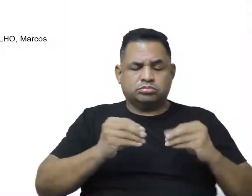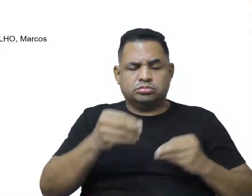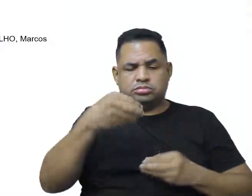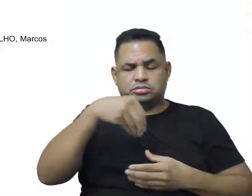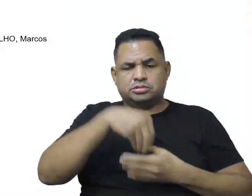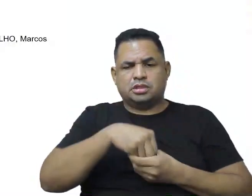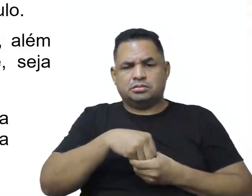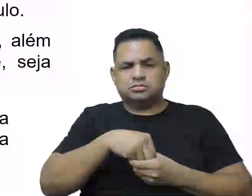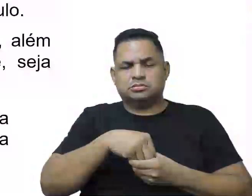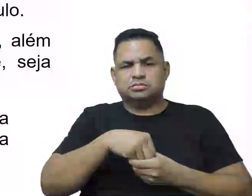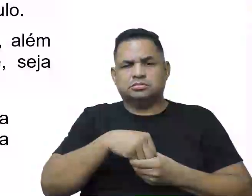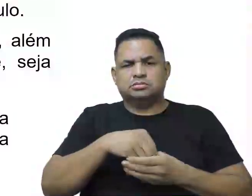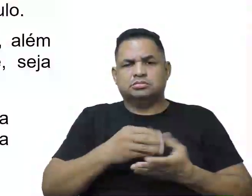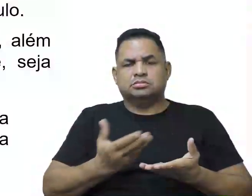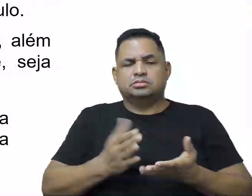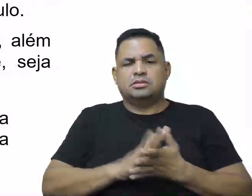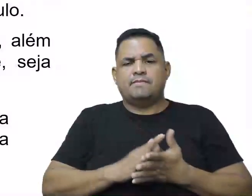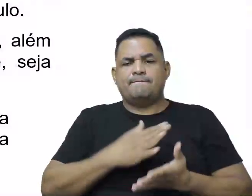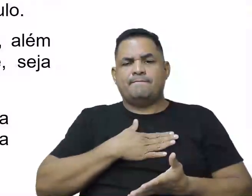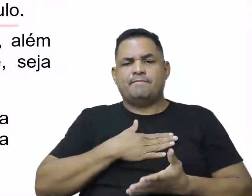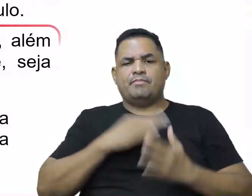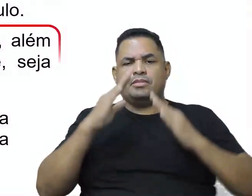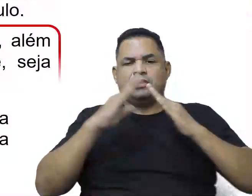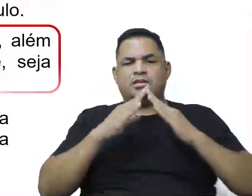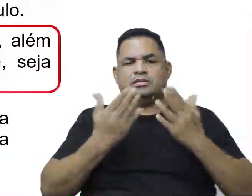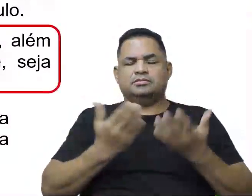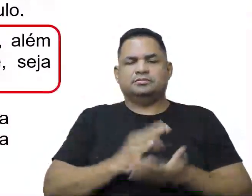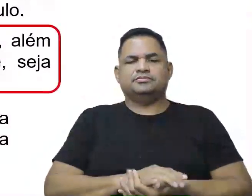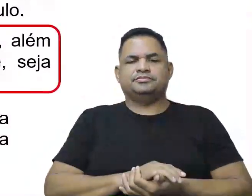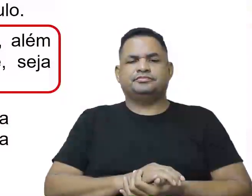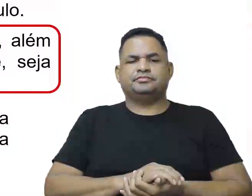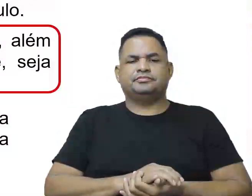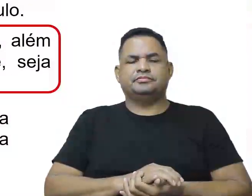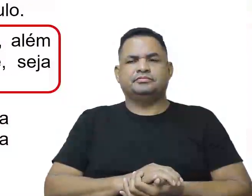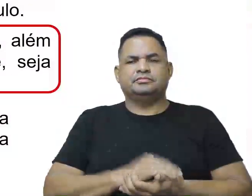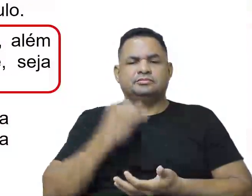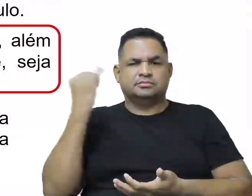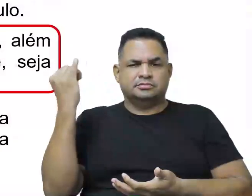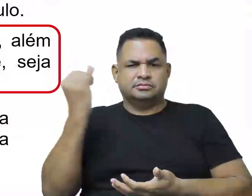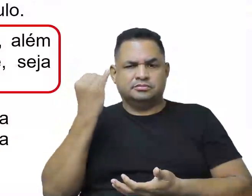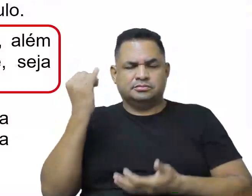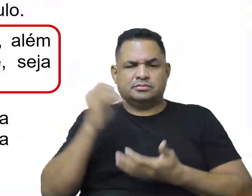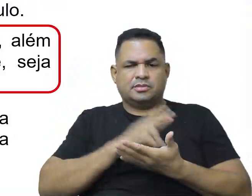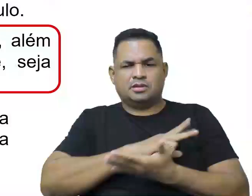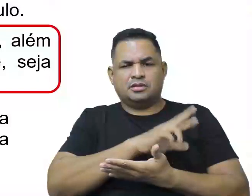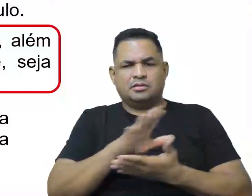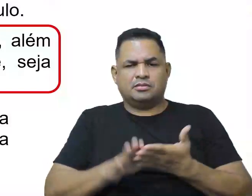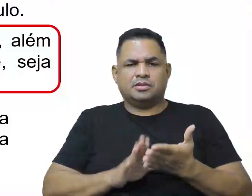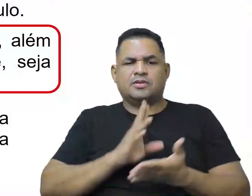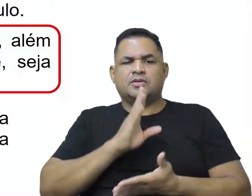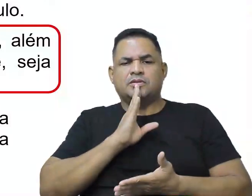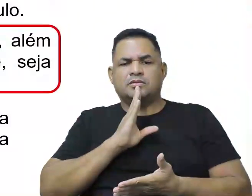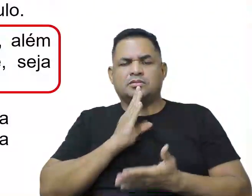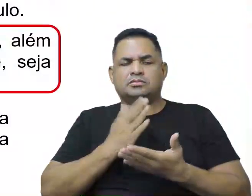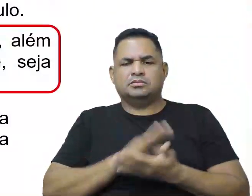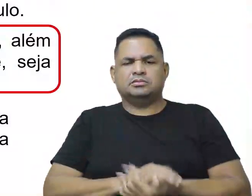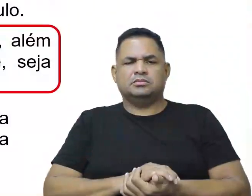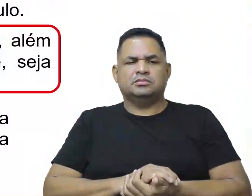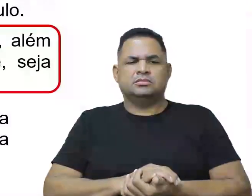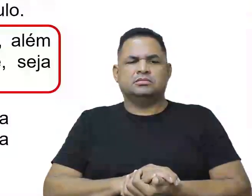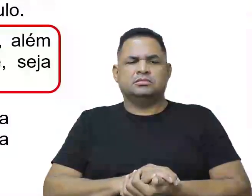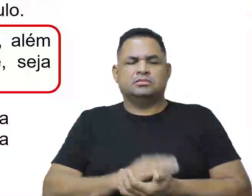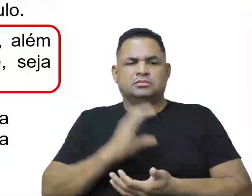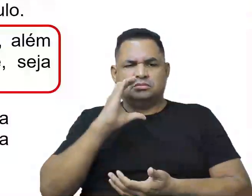superadas para dentro da minha casa ele acredita nessa diversidade né acho importante essa diversidade o reconhecimento por isso